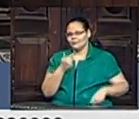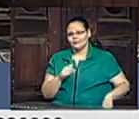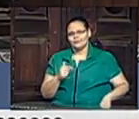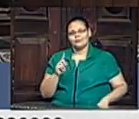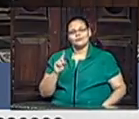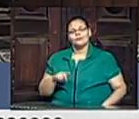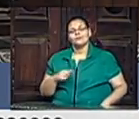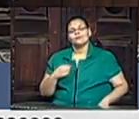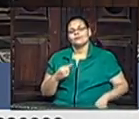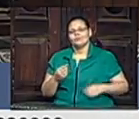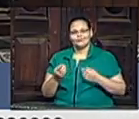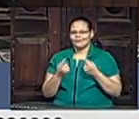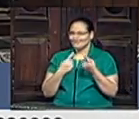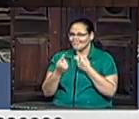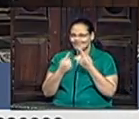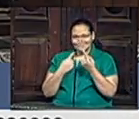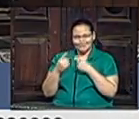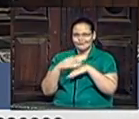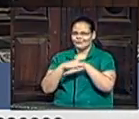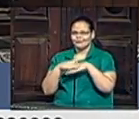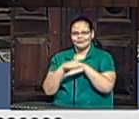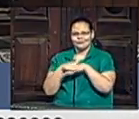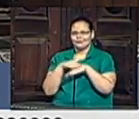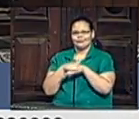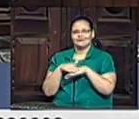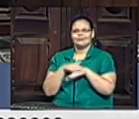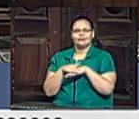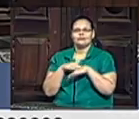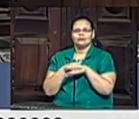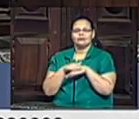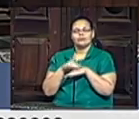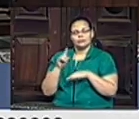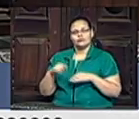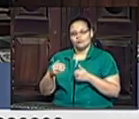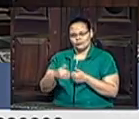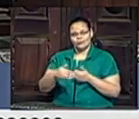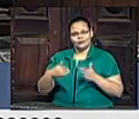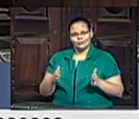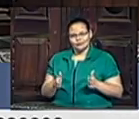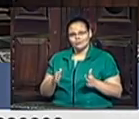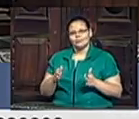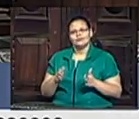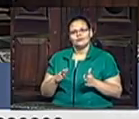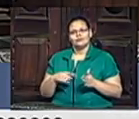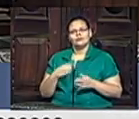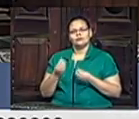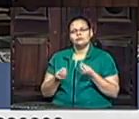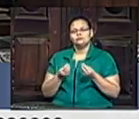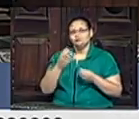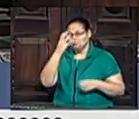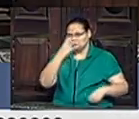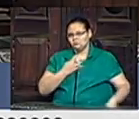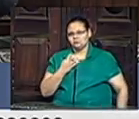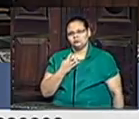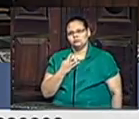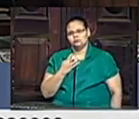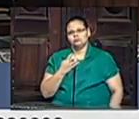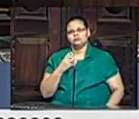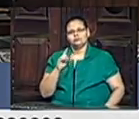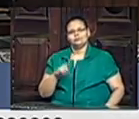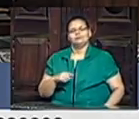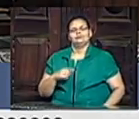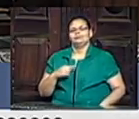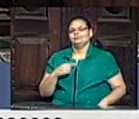governo que não dialoga, porque como pode mandar para cá um pacote desta complexidade e com